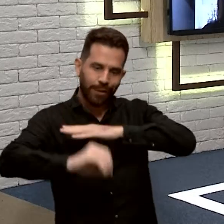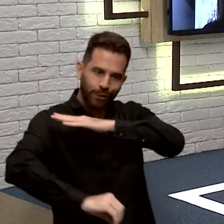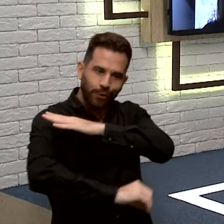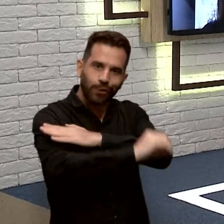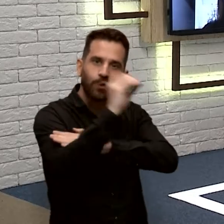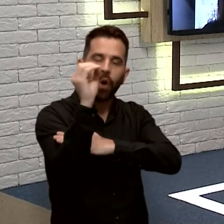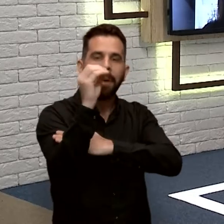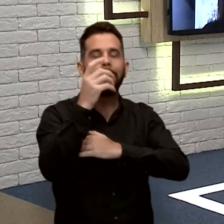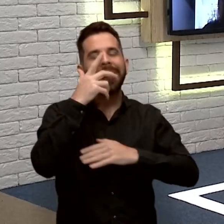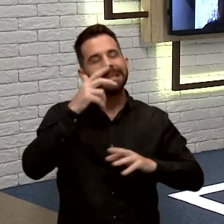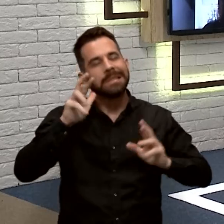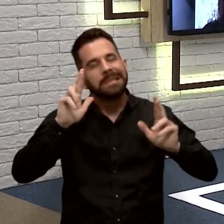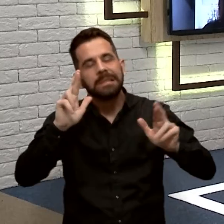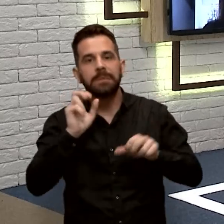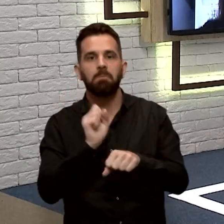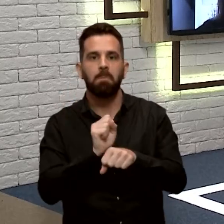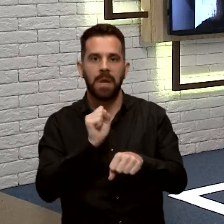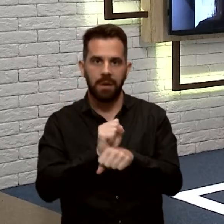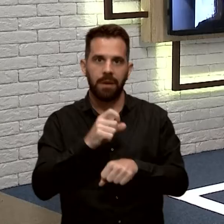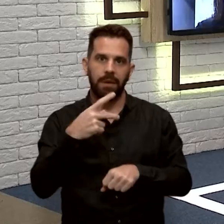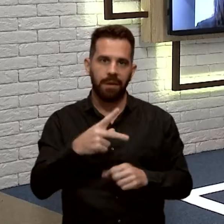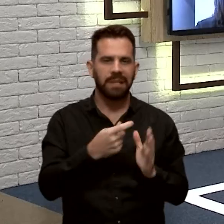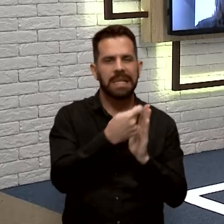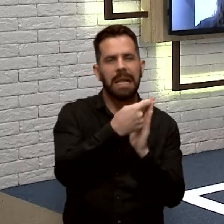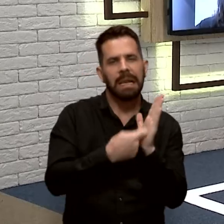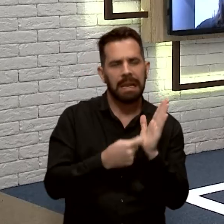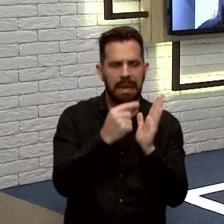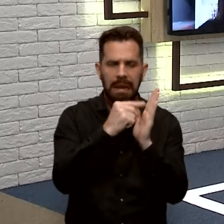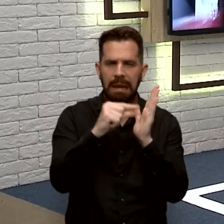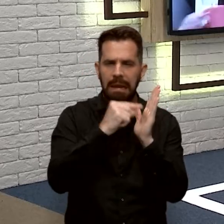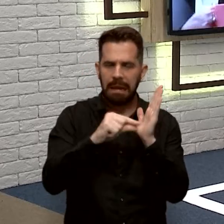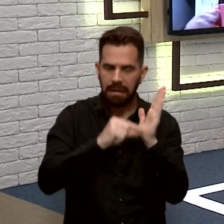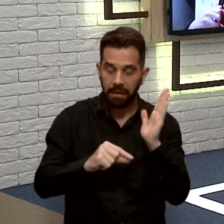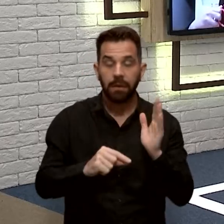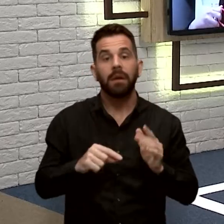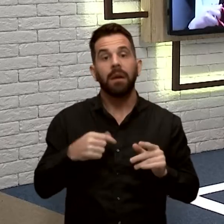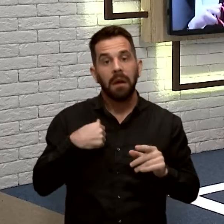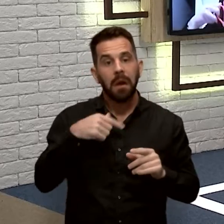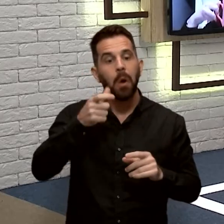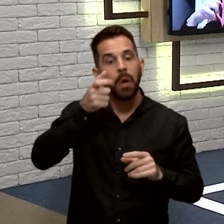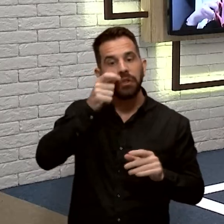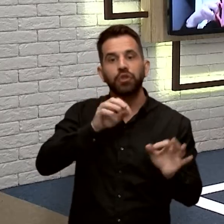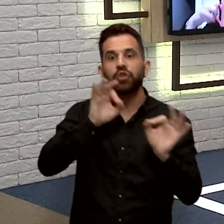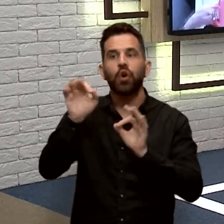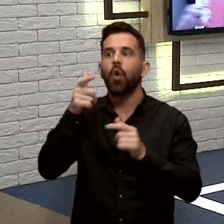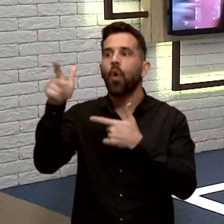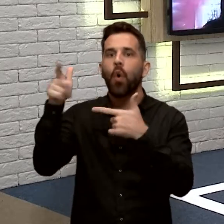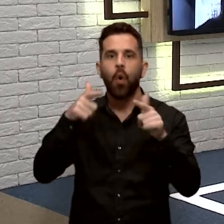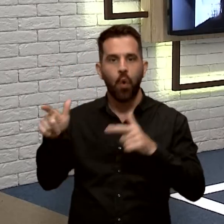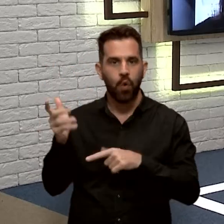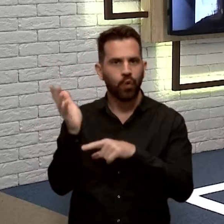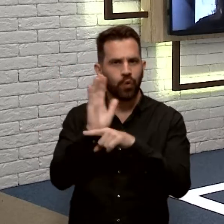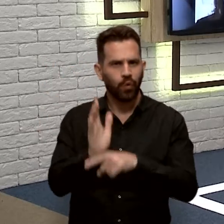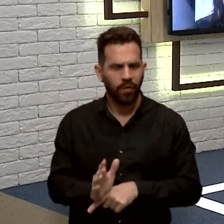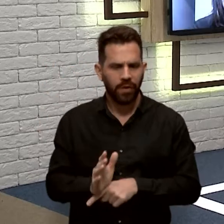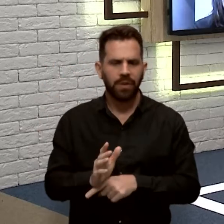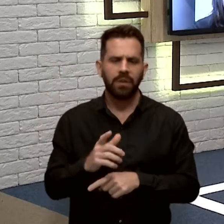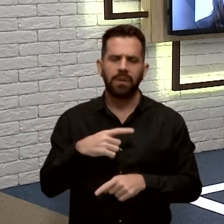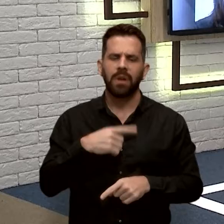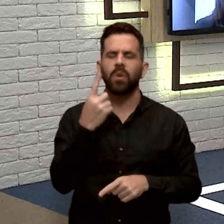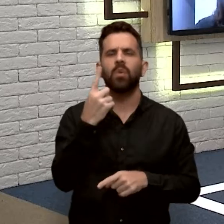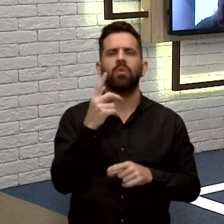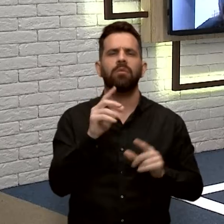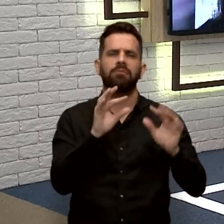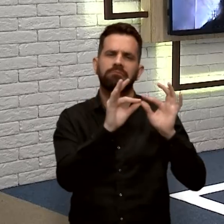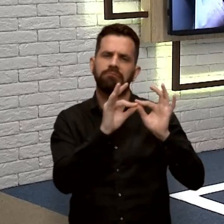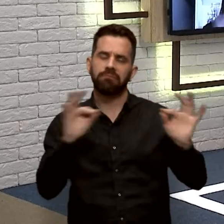coisa de esperança também muito legal na letra. E eu tava assistindo outros vídeos e teve um que me chamou a atenção, tem um trecho